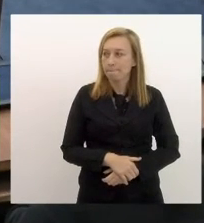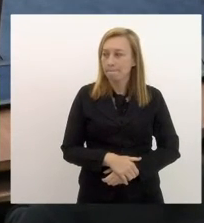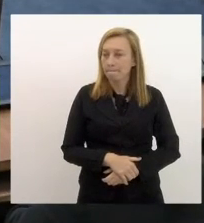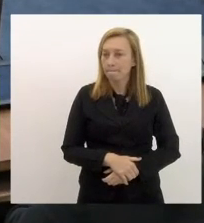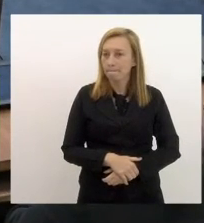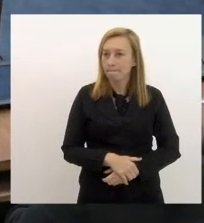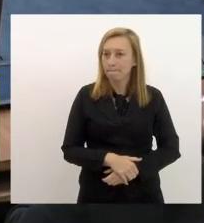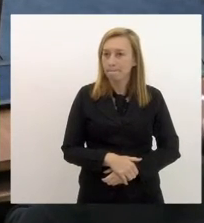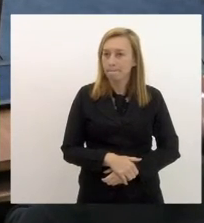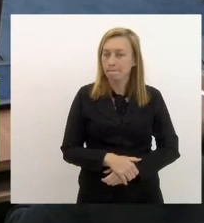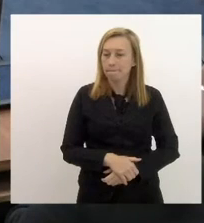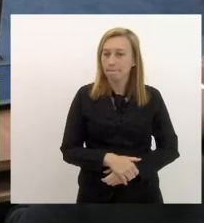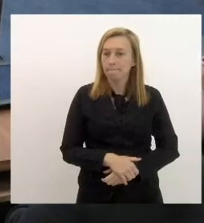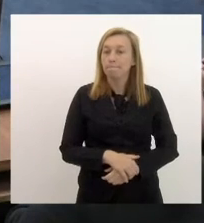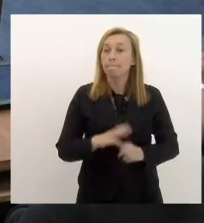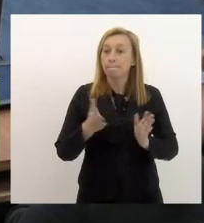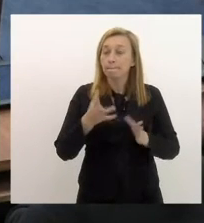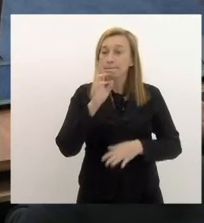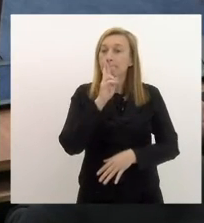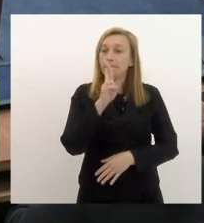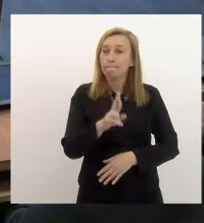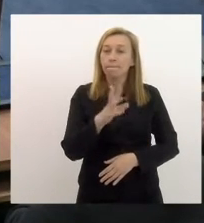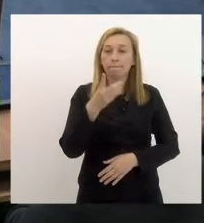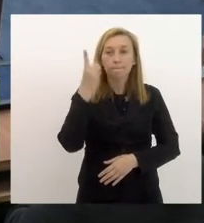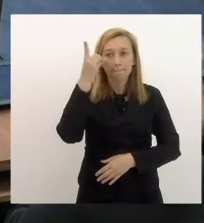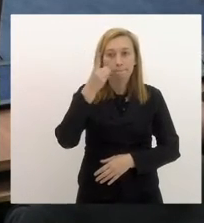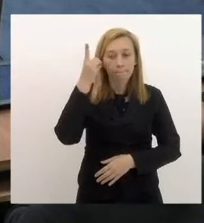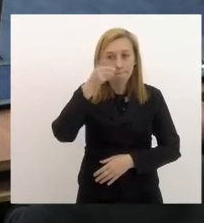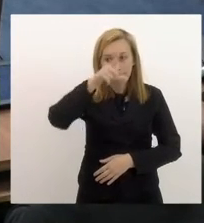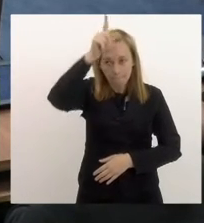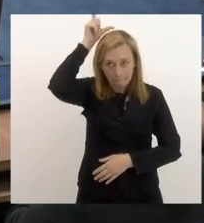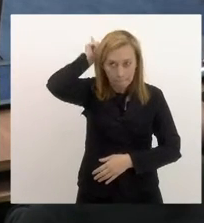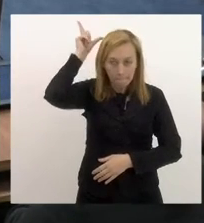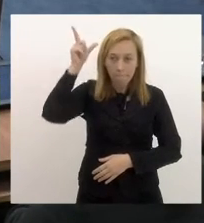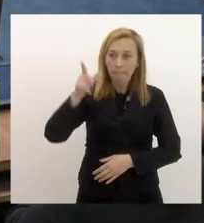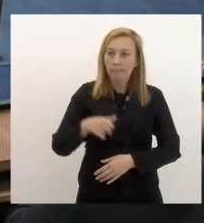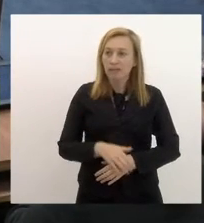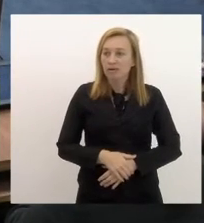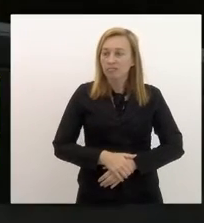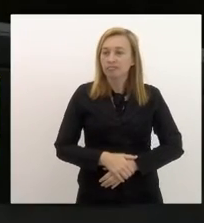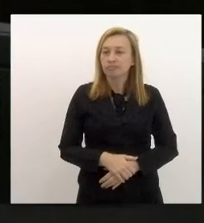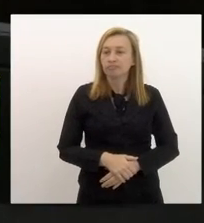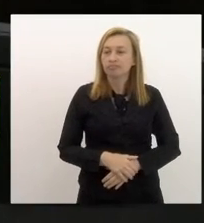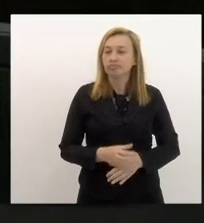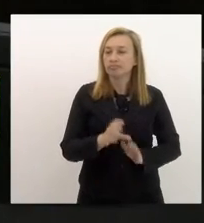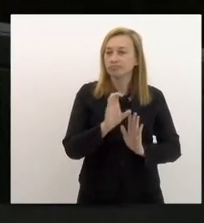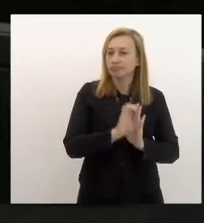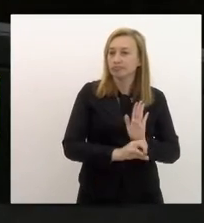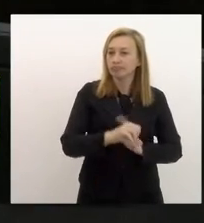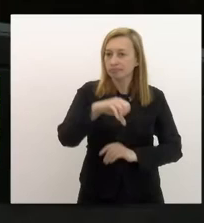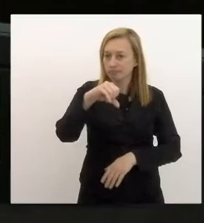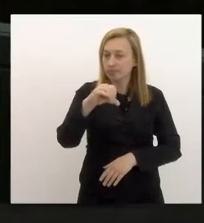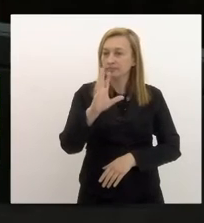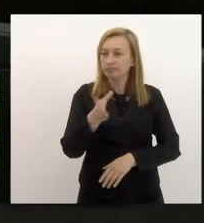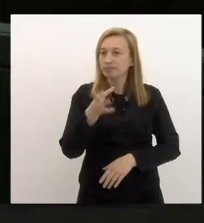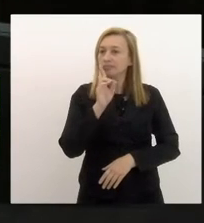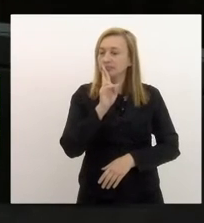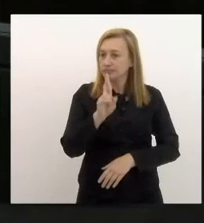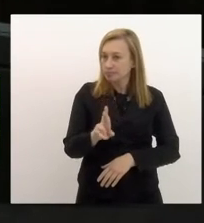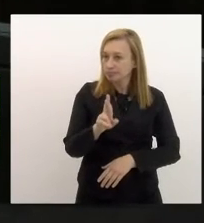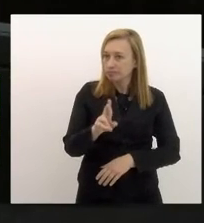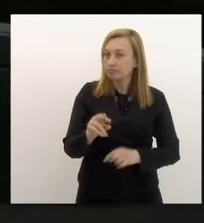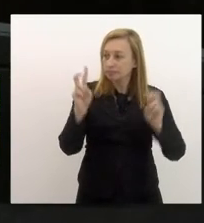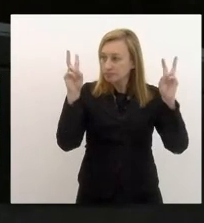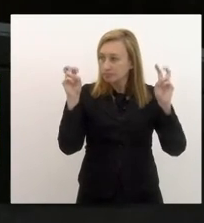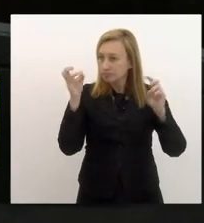bom então vou agora respondendo o deputado a Lucinha com redação a emenda 9 o Eu acho que já tá respondido